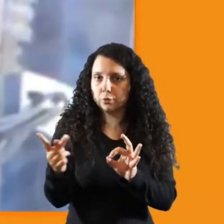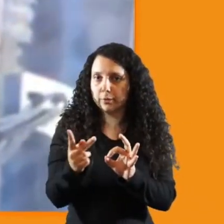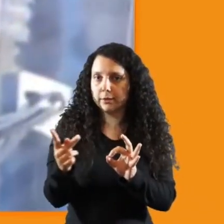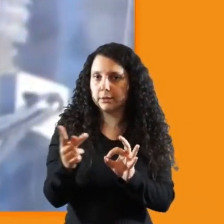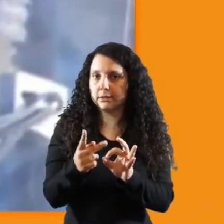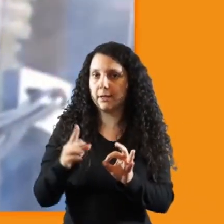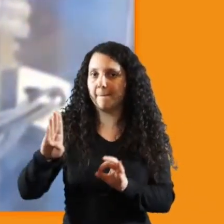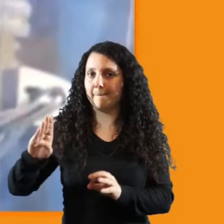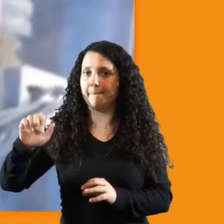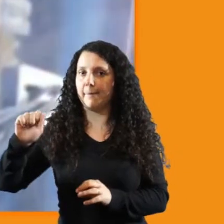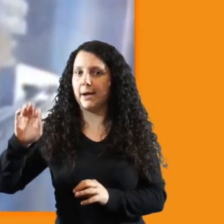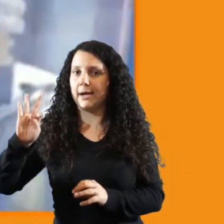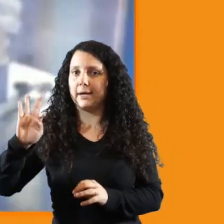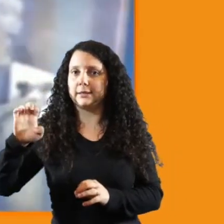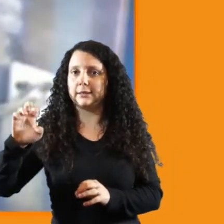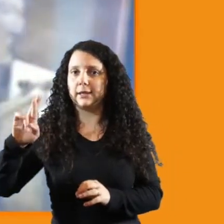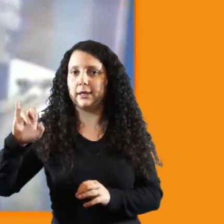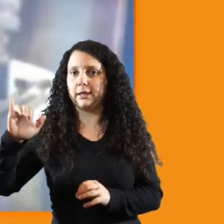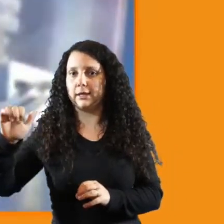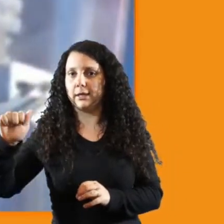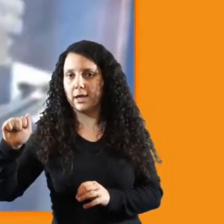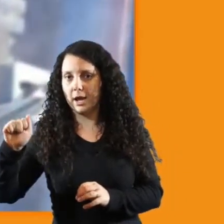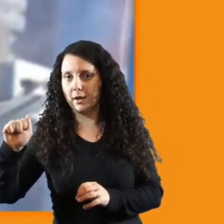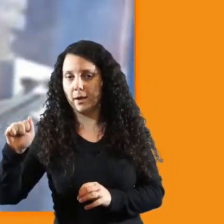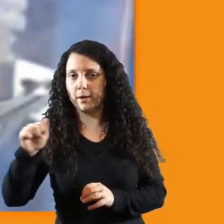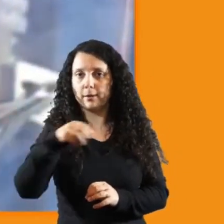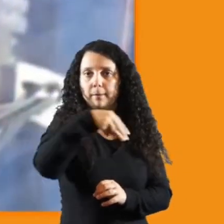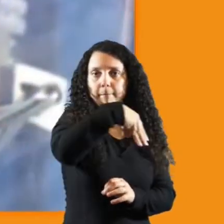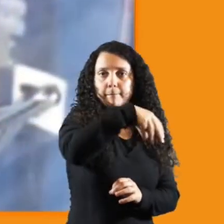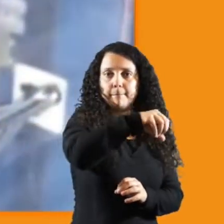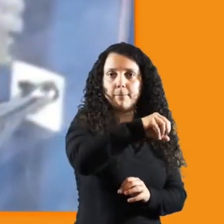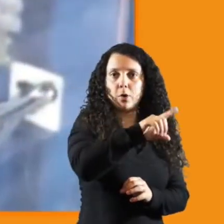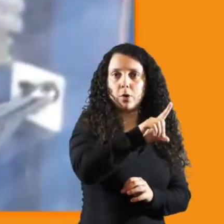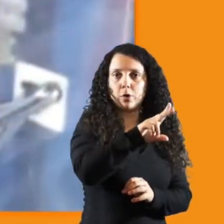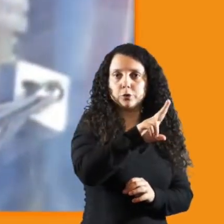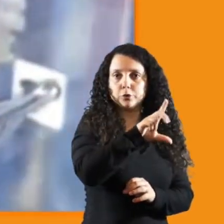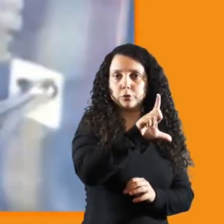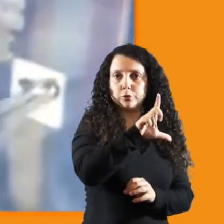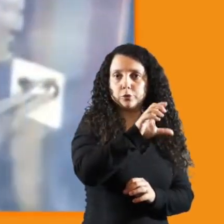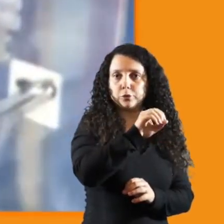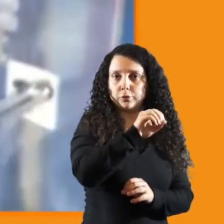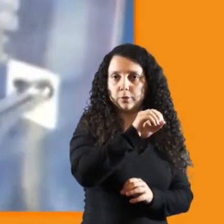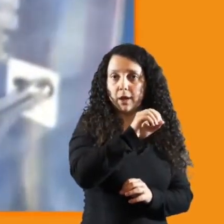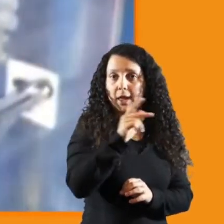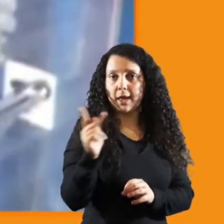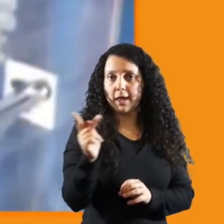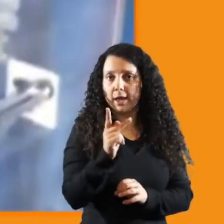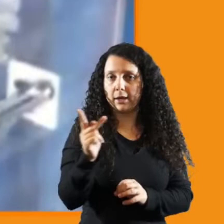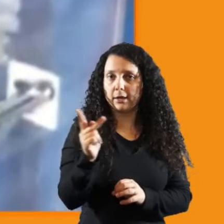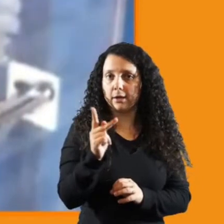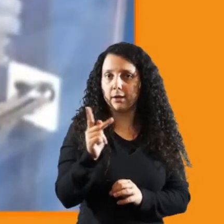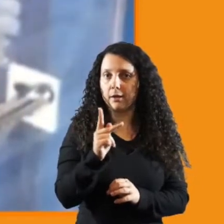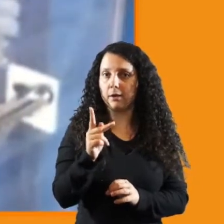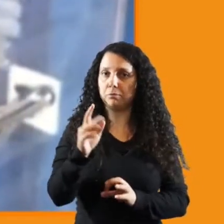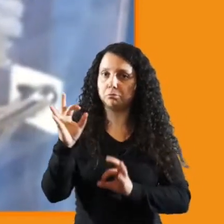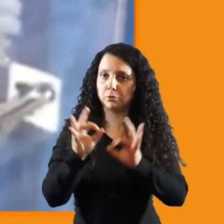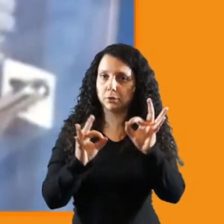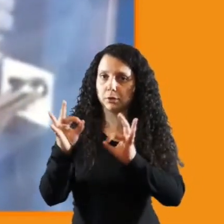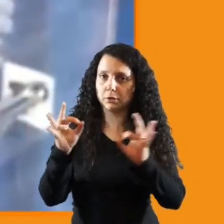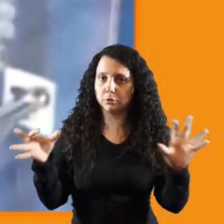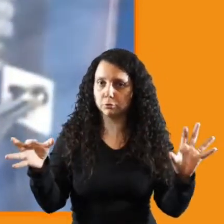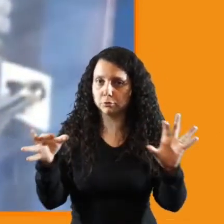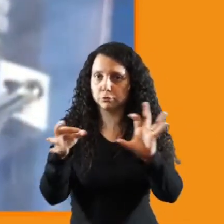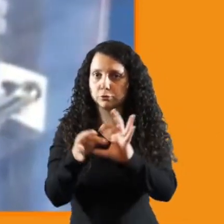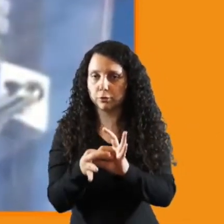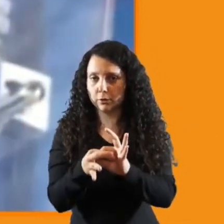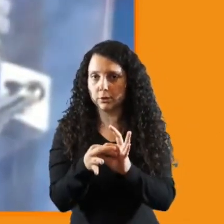seja sobrecarregada ou descarregada excessivamente. Eu controlo a profundidade de descarga para aumentar a vida útil dela. Os controladores de